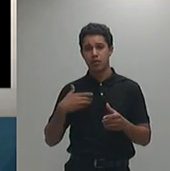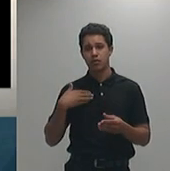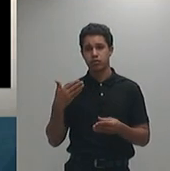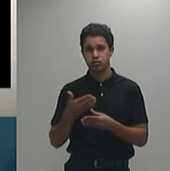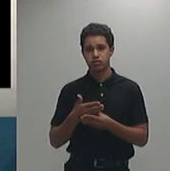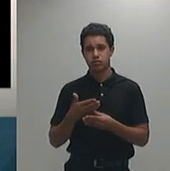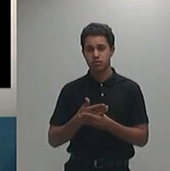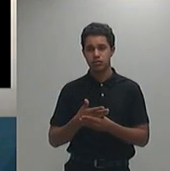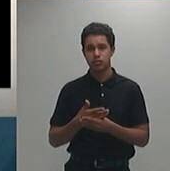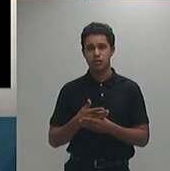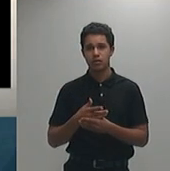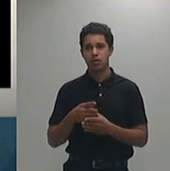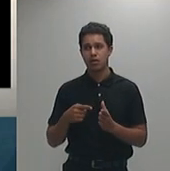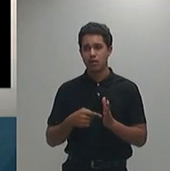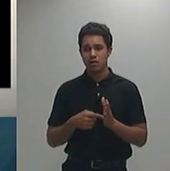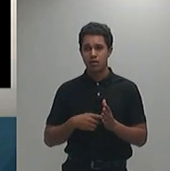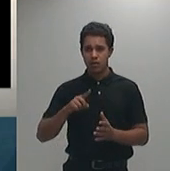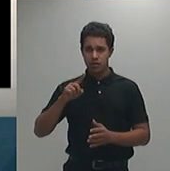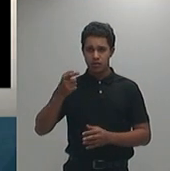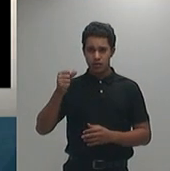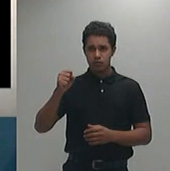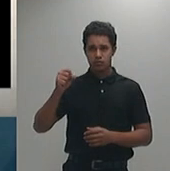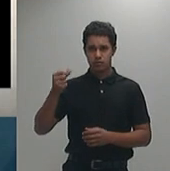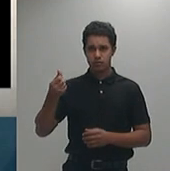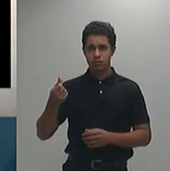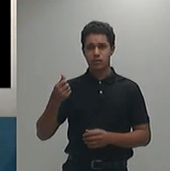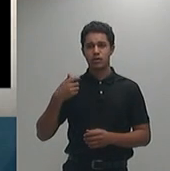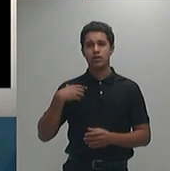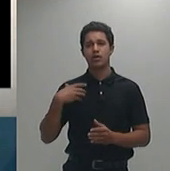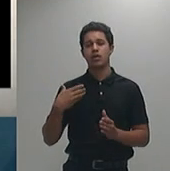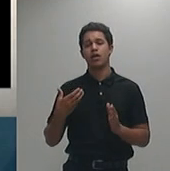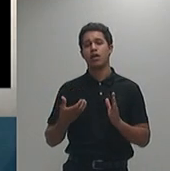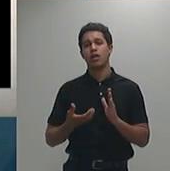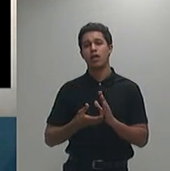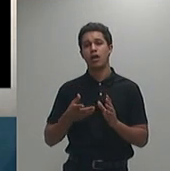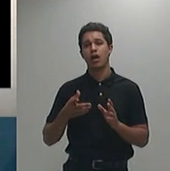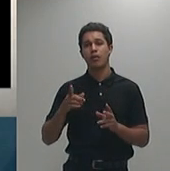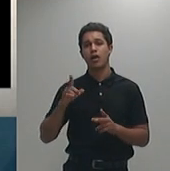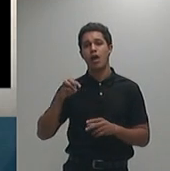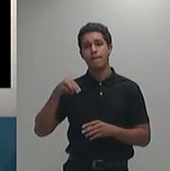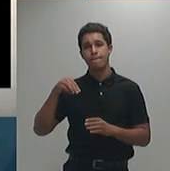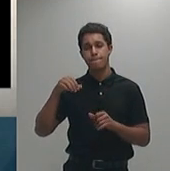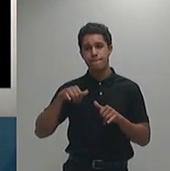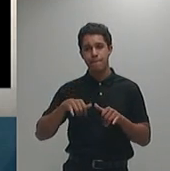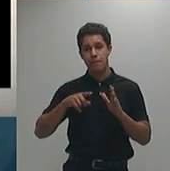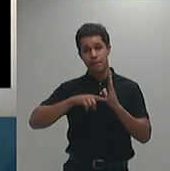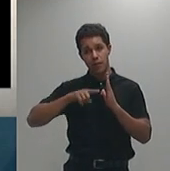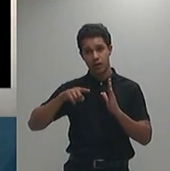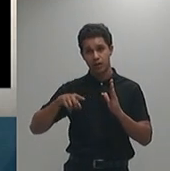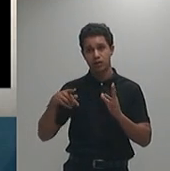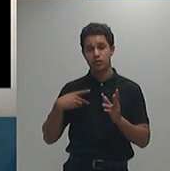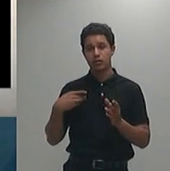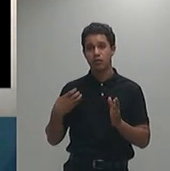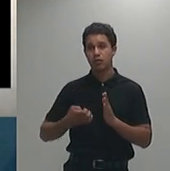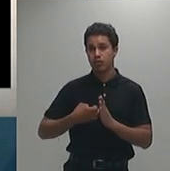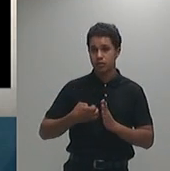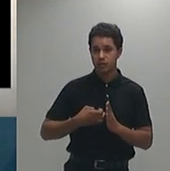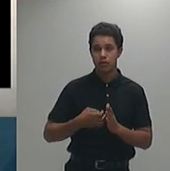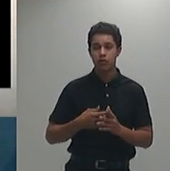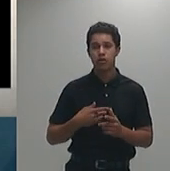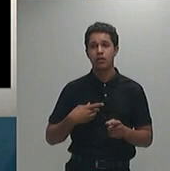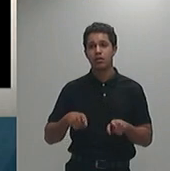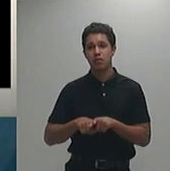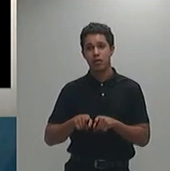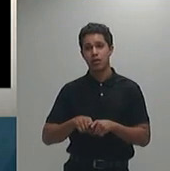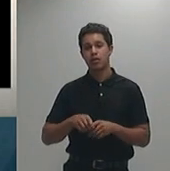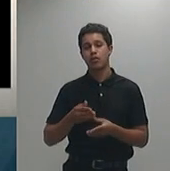arbitral 186 da Câmara de mercado instaurado pela companhia em detrimento do procedimento 93